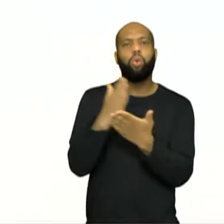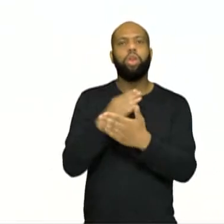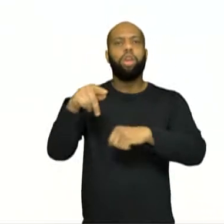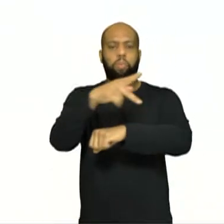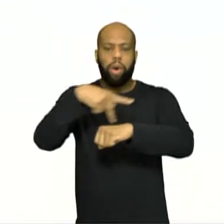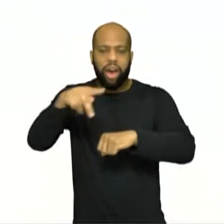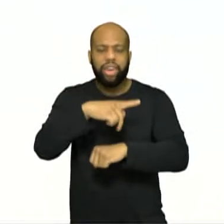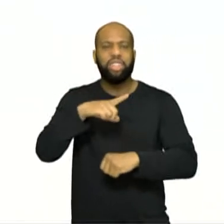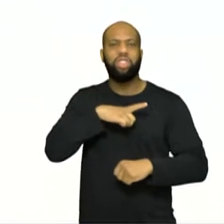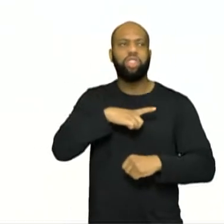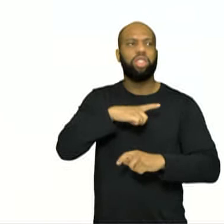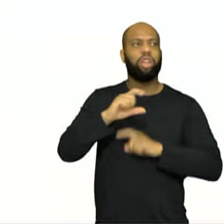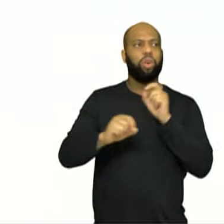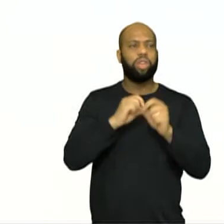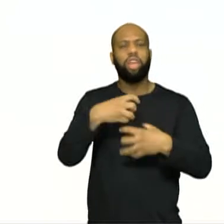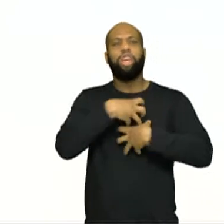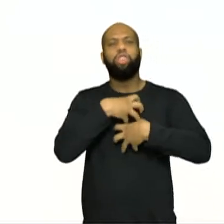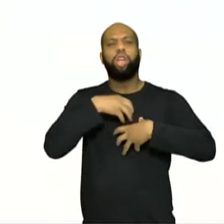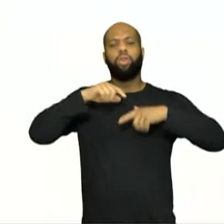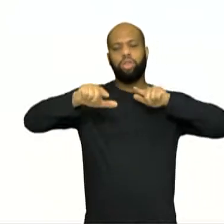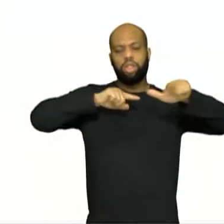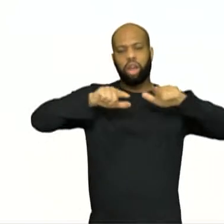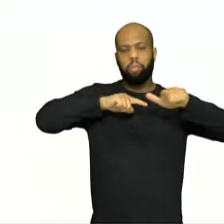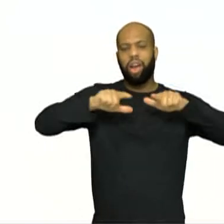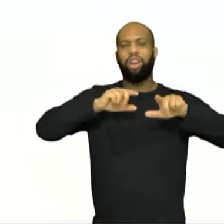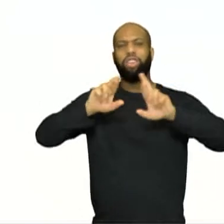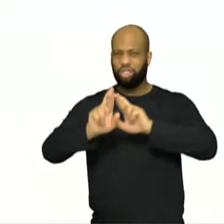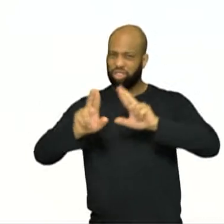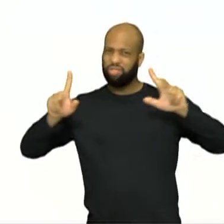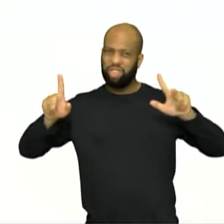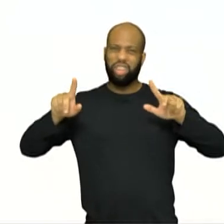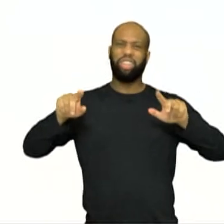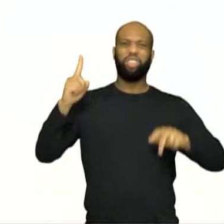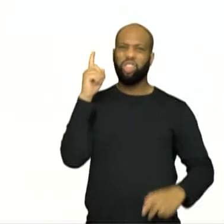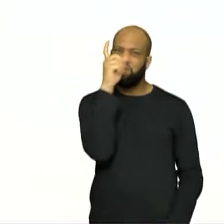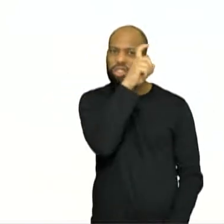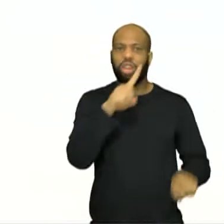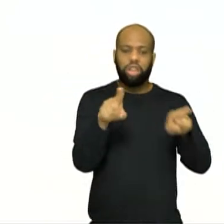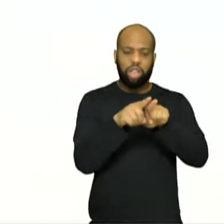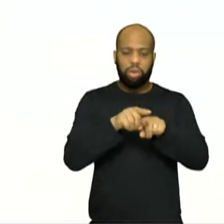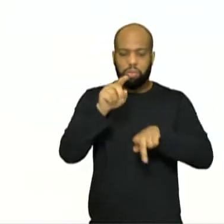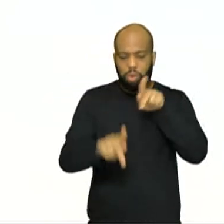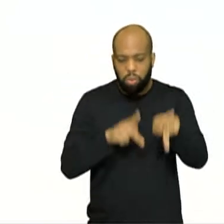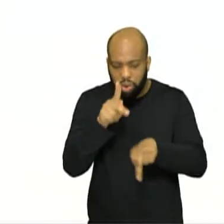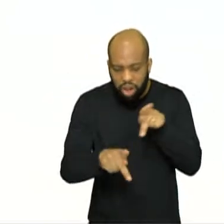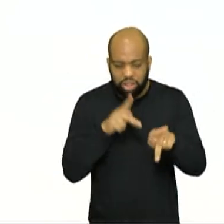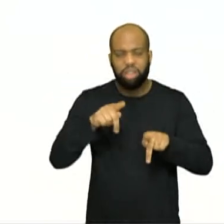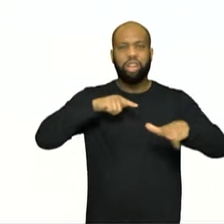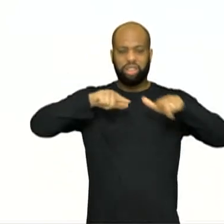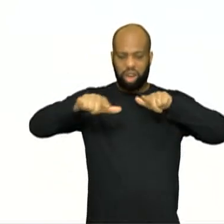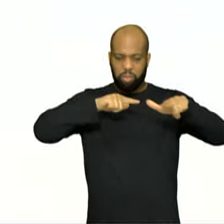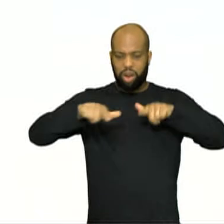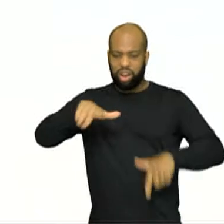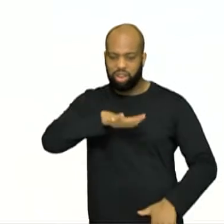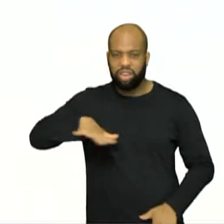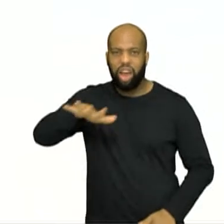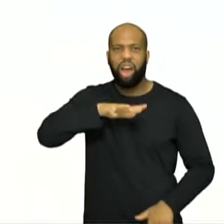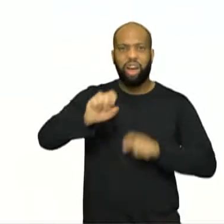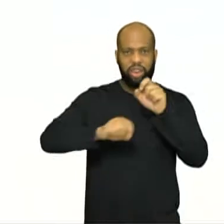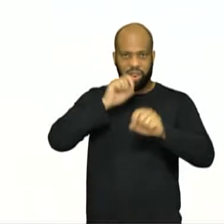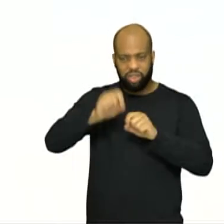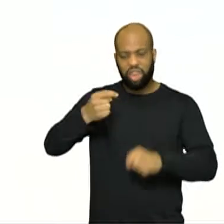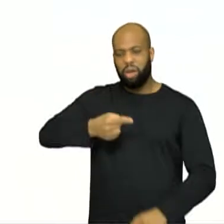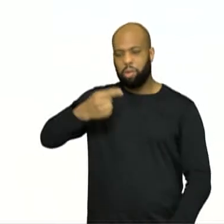uma qualificação mais difícil, uma população principalmente trabalhando no setor primário e